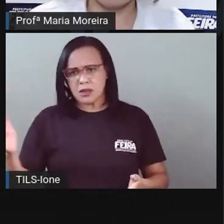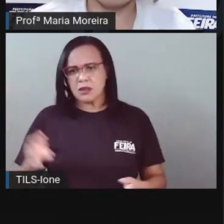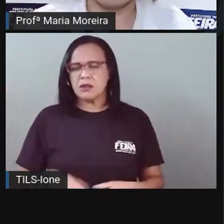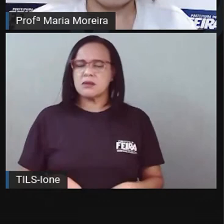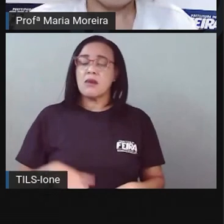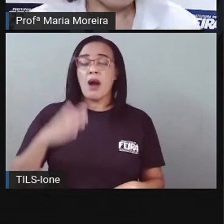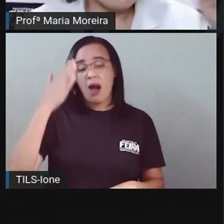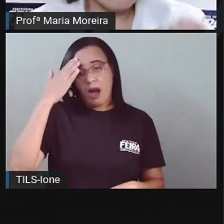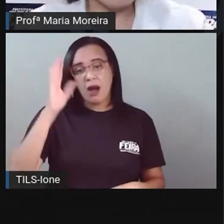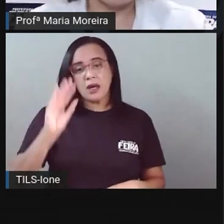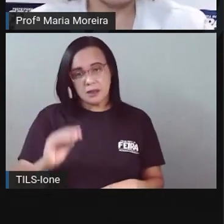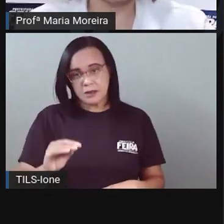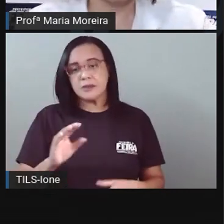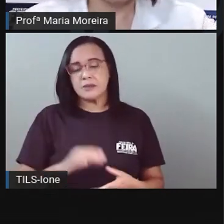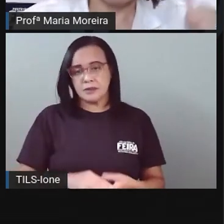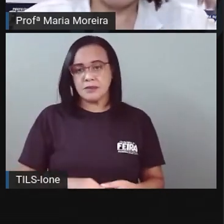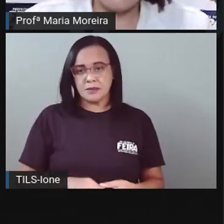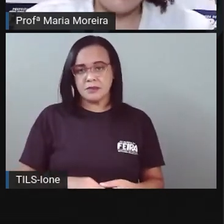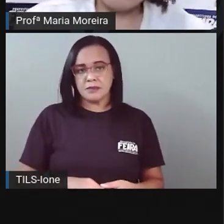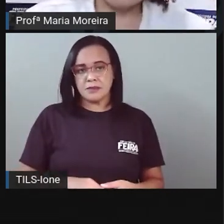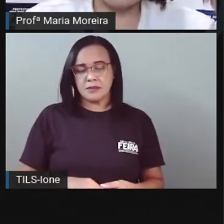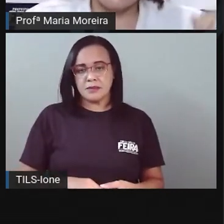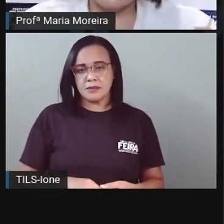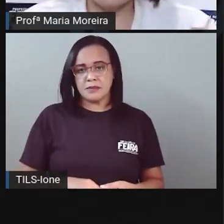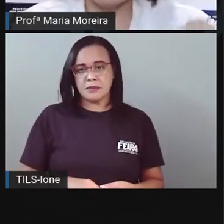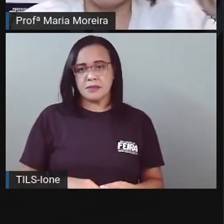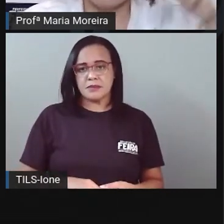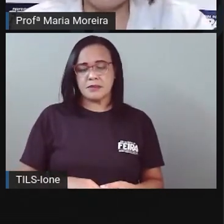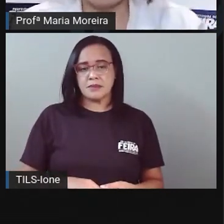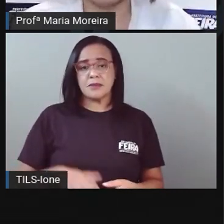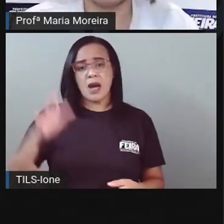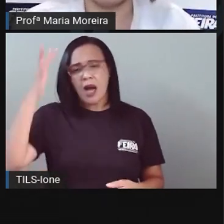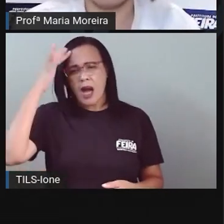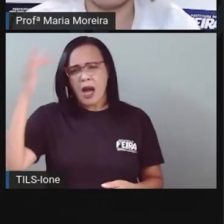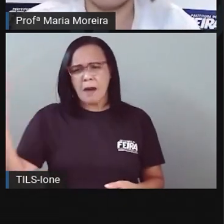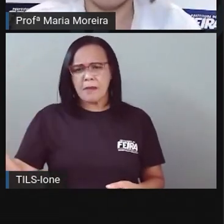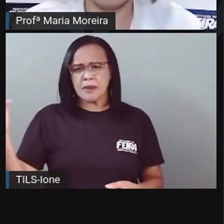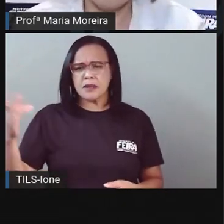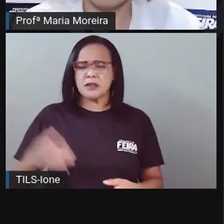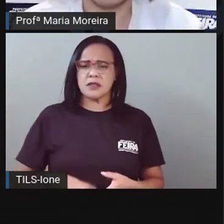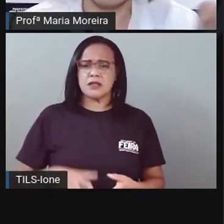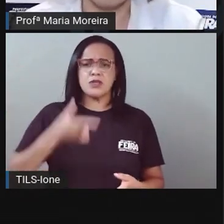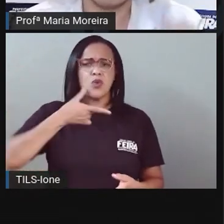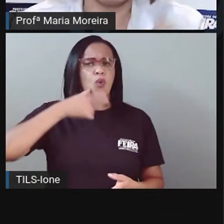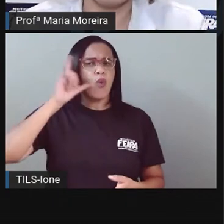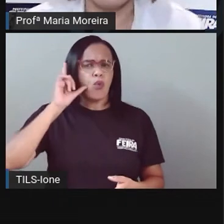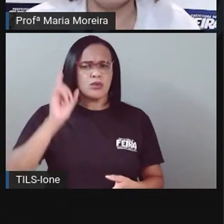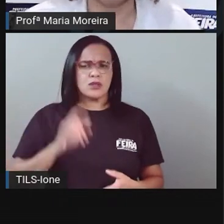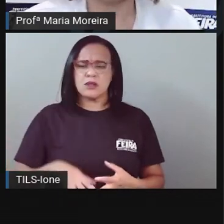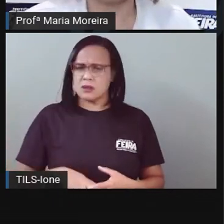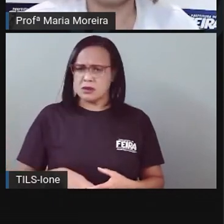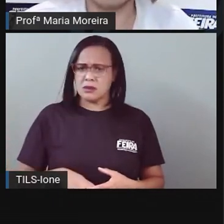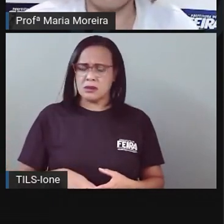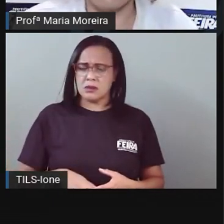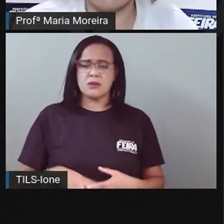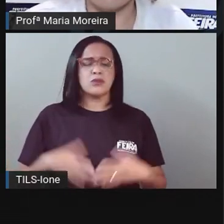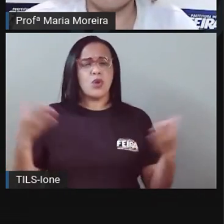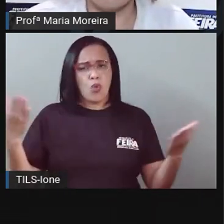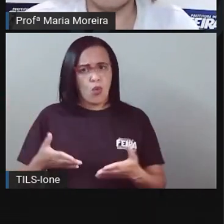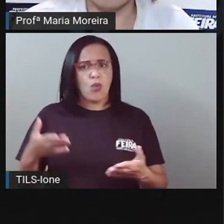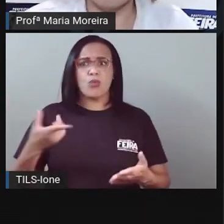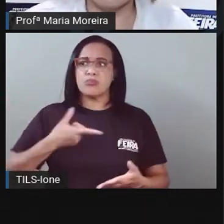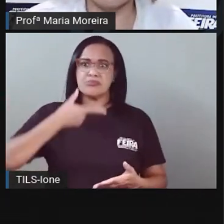agora entendi. Você virou o amanhã de ontem, né? Hoje virou o amanhã de